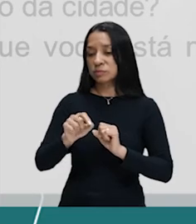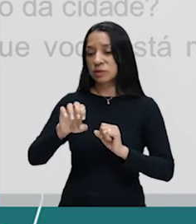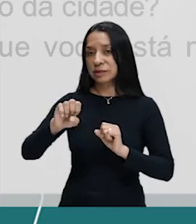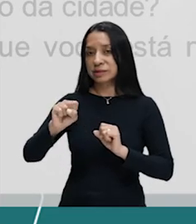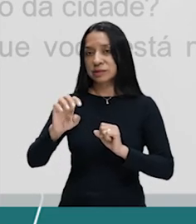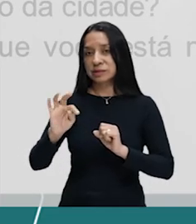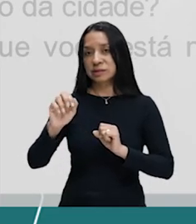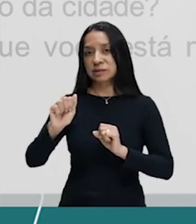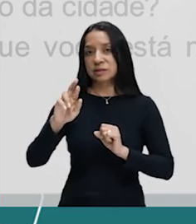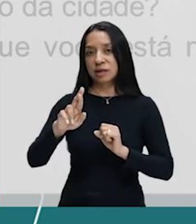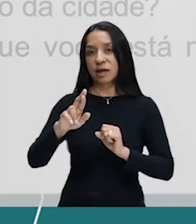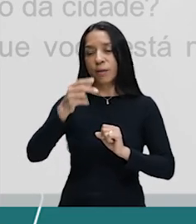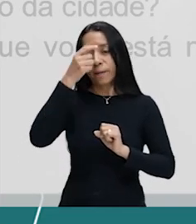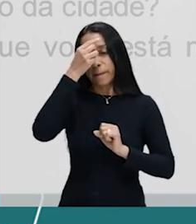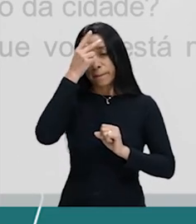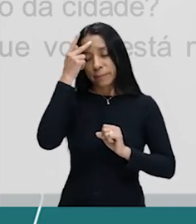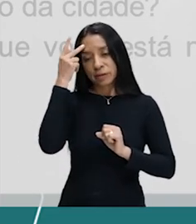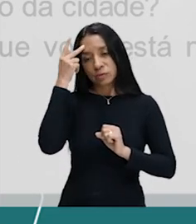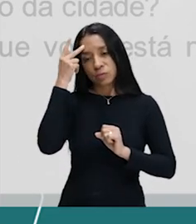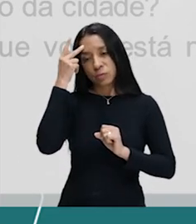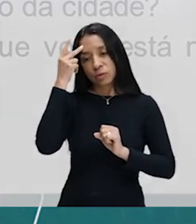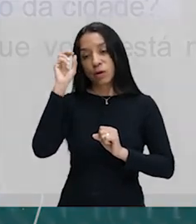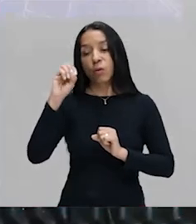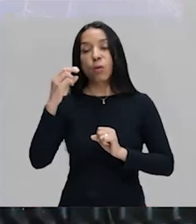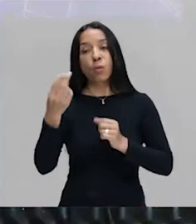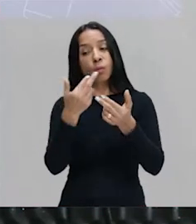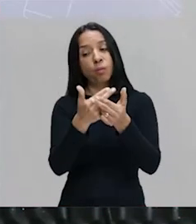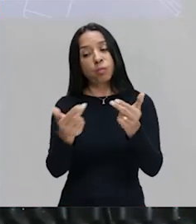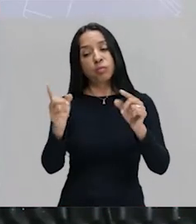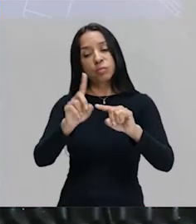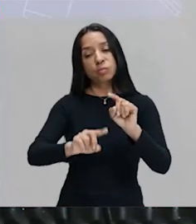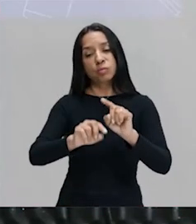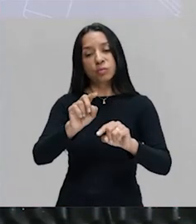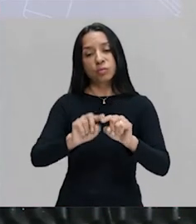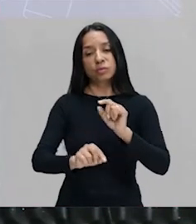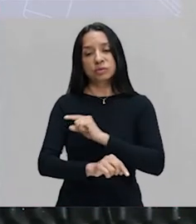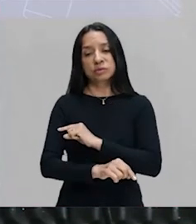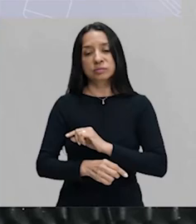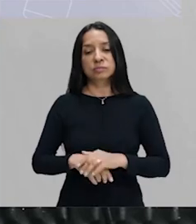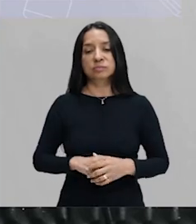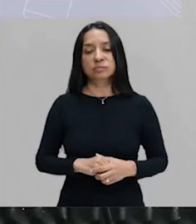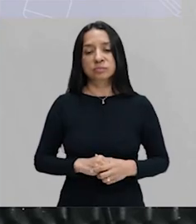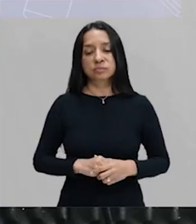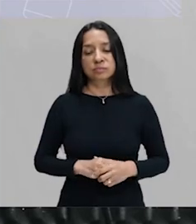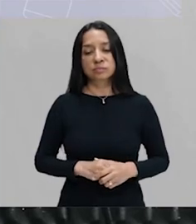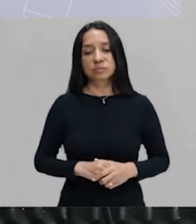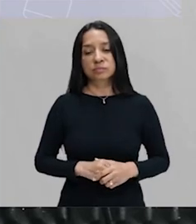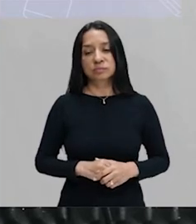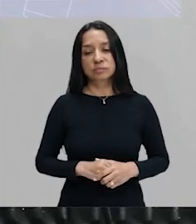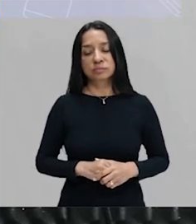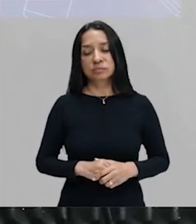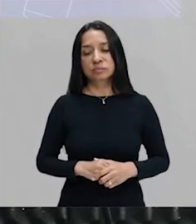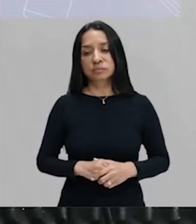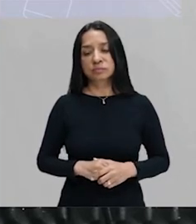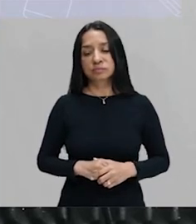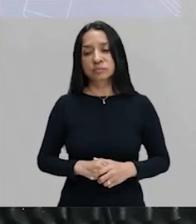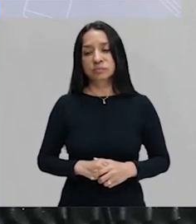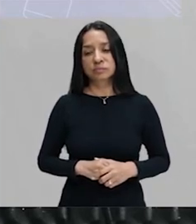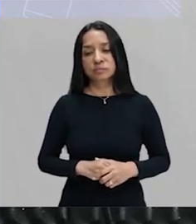uma coisa. Vamos para os exemplos. Tus libros están en el